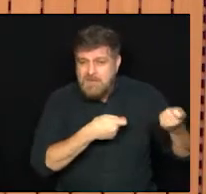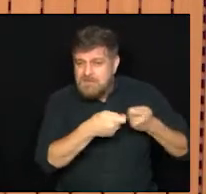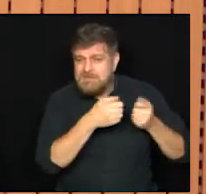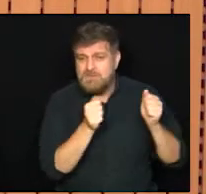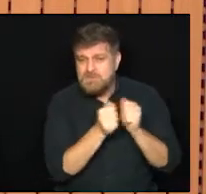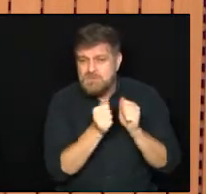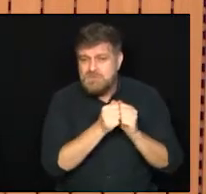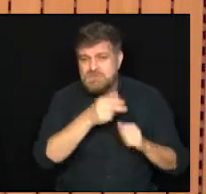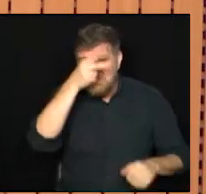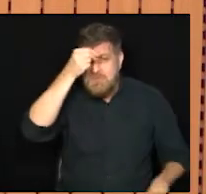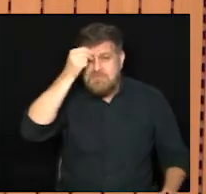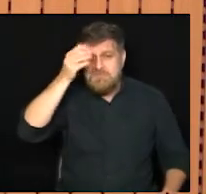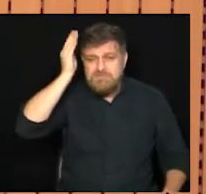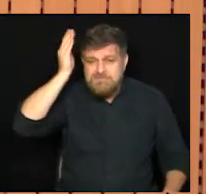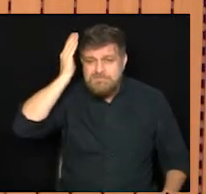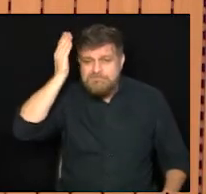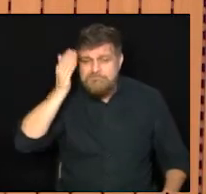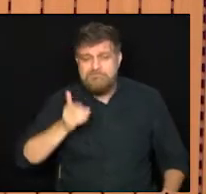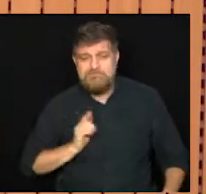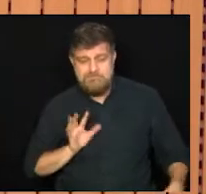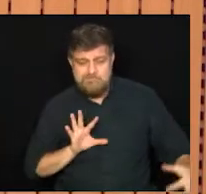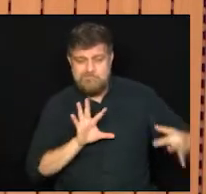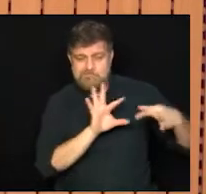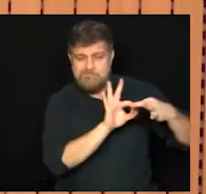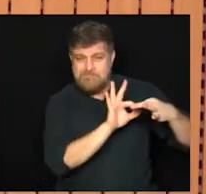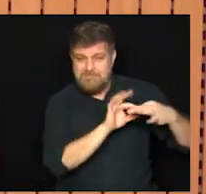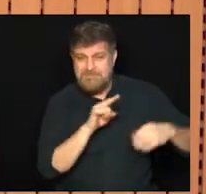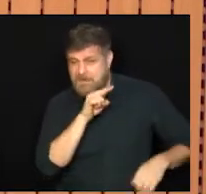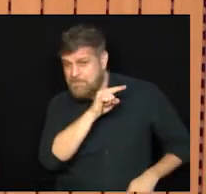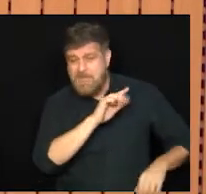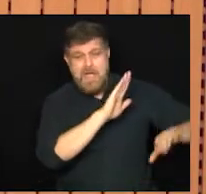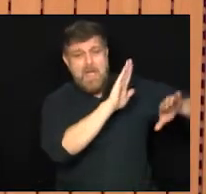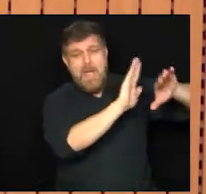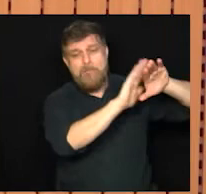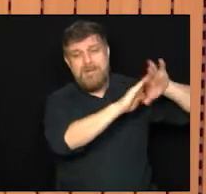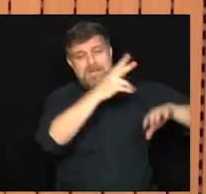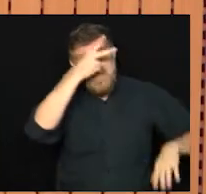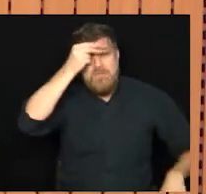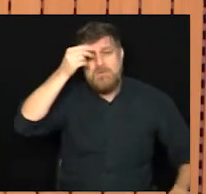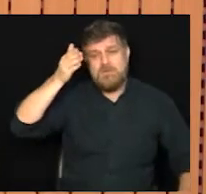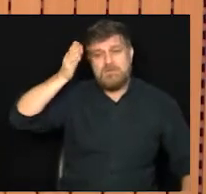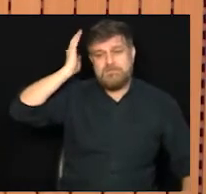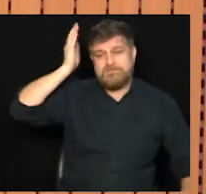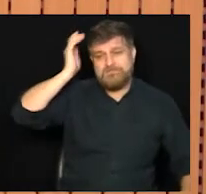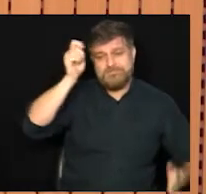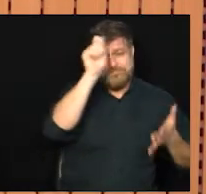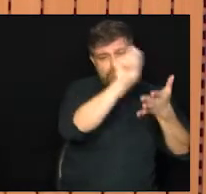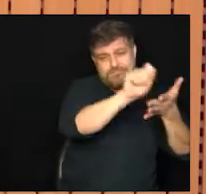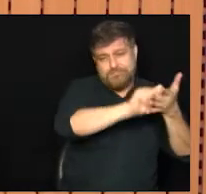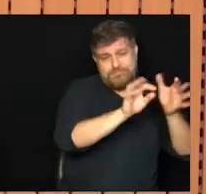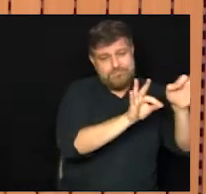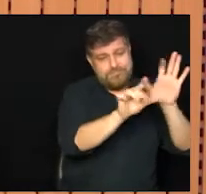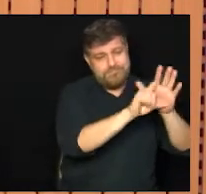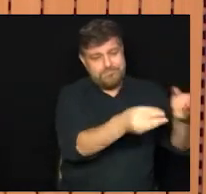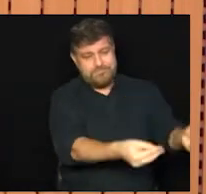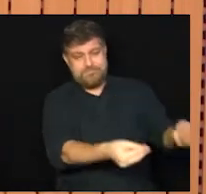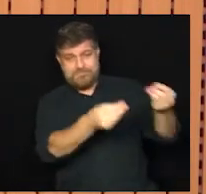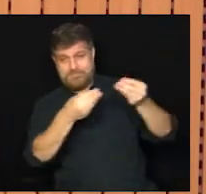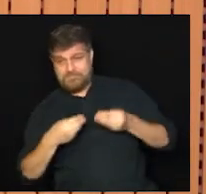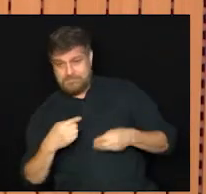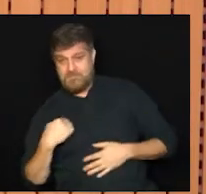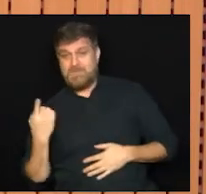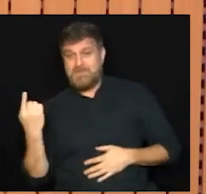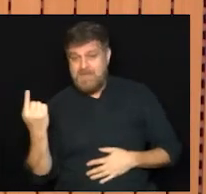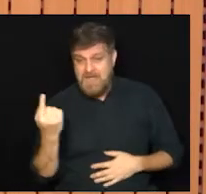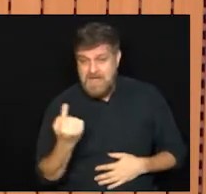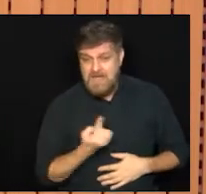de conversação com o Executivo, mas a iniciativa tem que vir de lá. E se a gente puder trabalhar para que a iniciativa